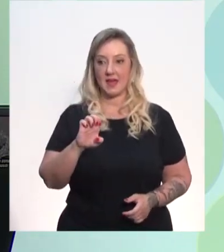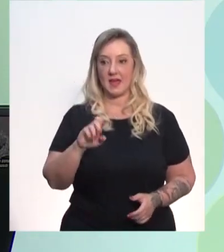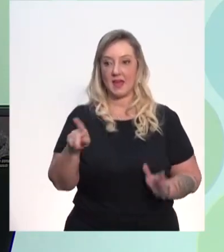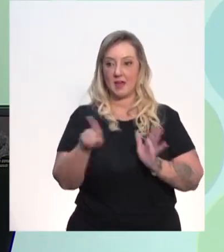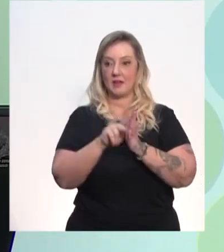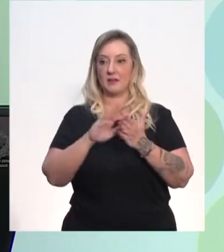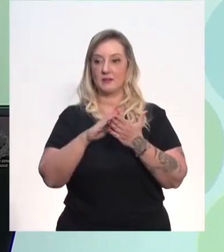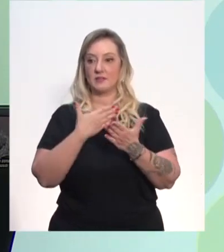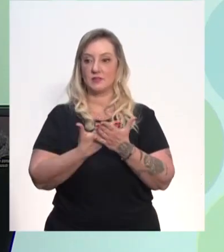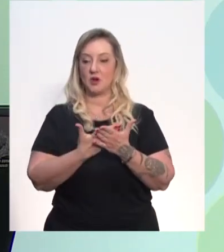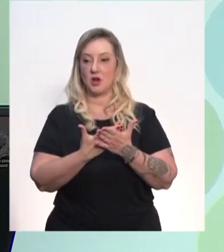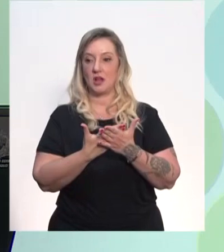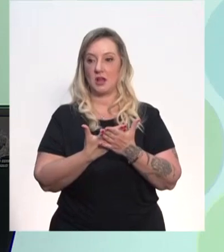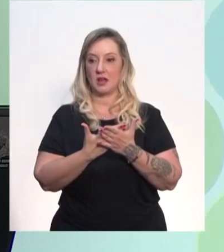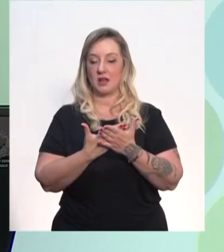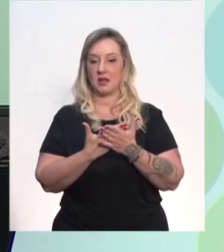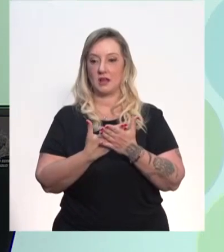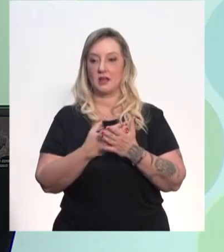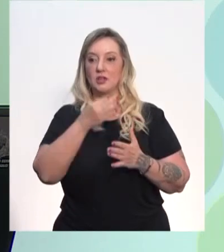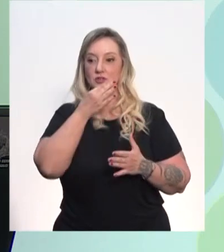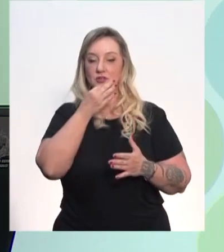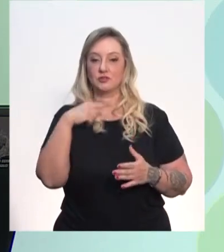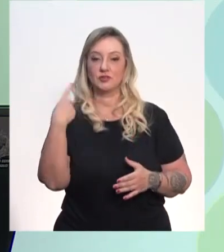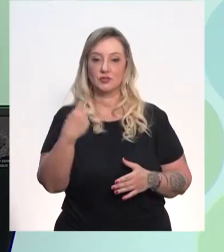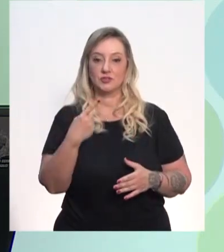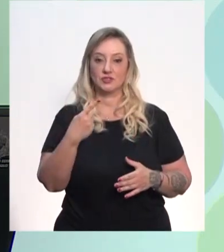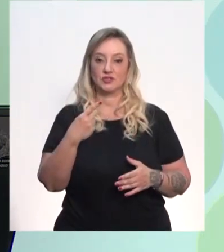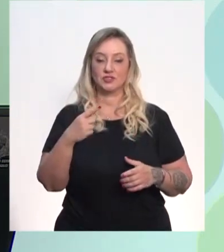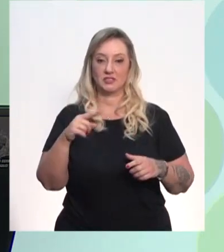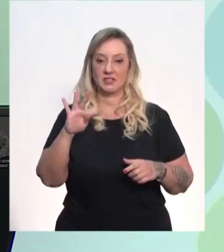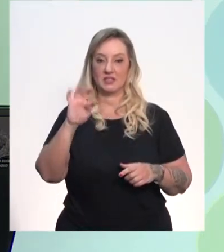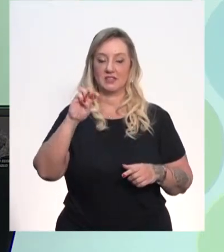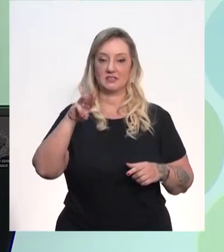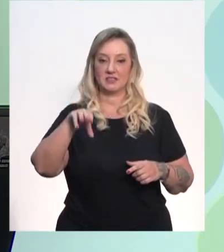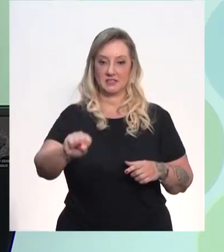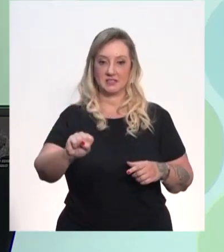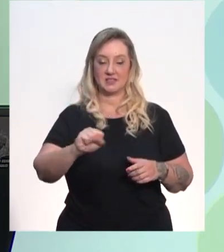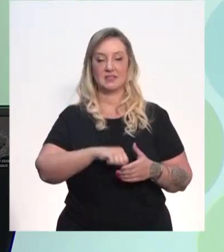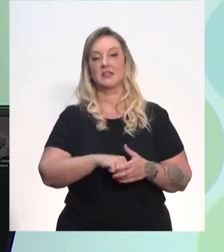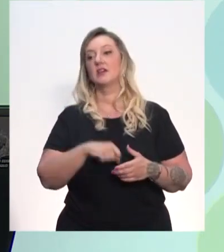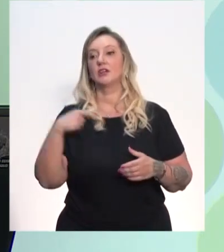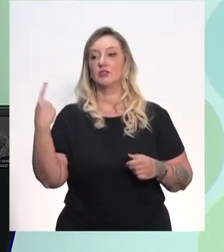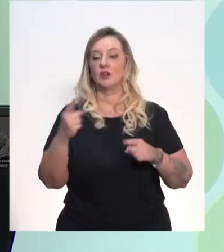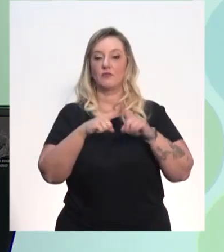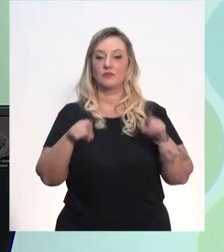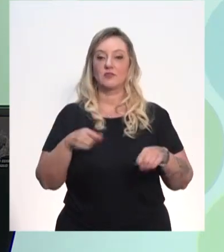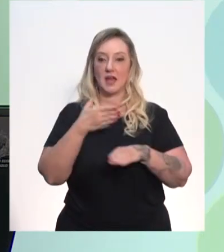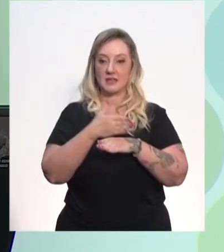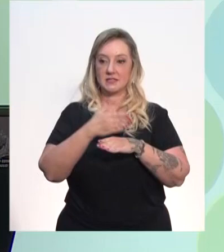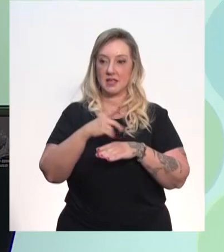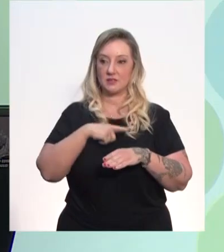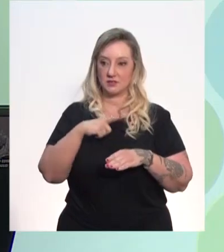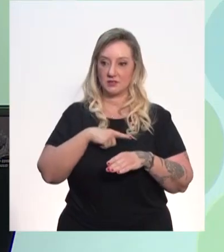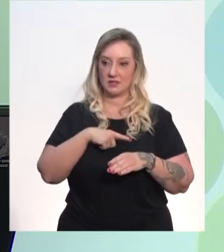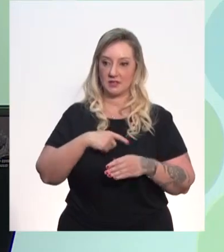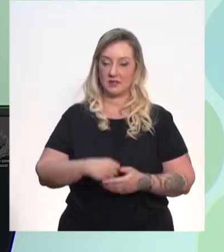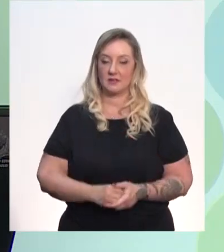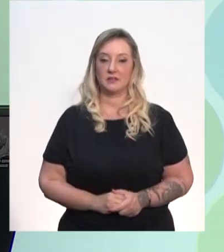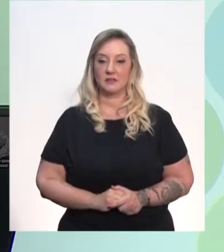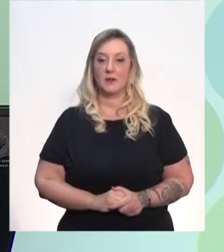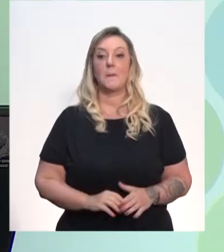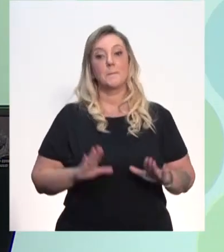espaços virtuais, né? Então, a EFAP, para o desenvolvimento das pautas que estão sob nossa